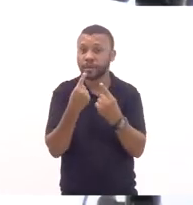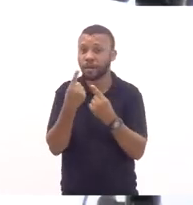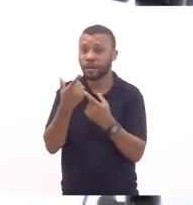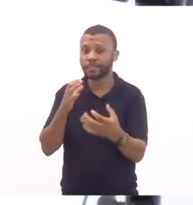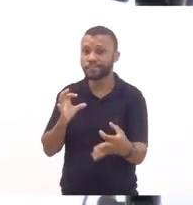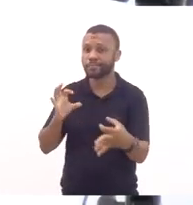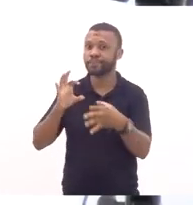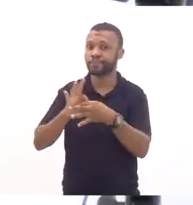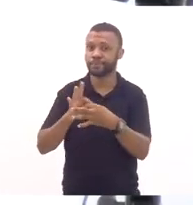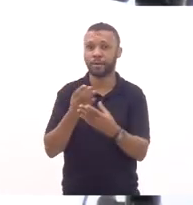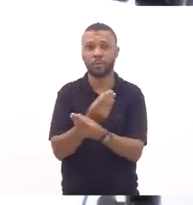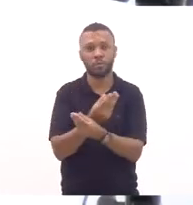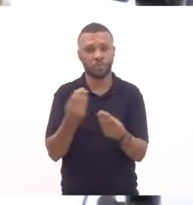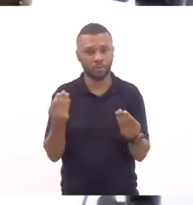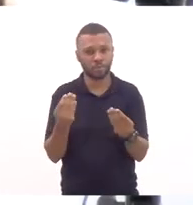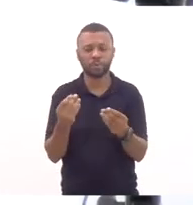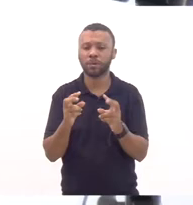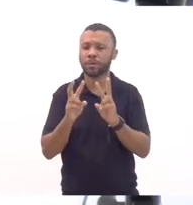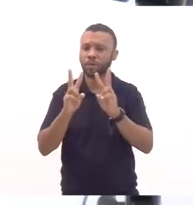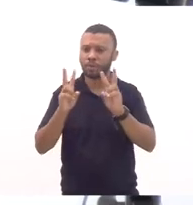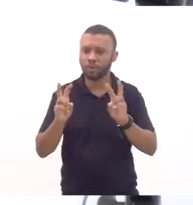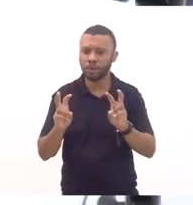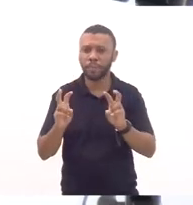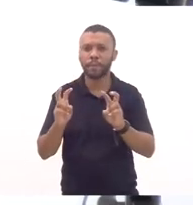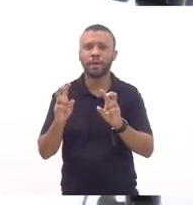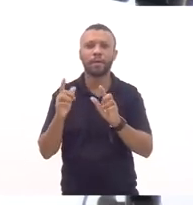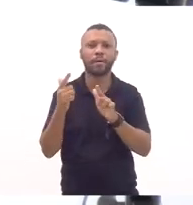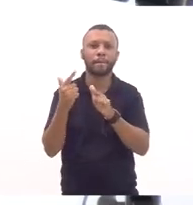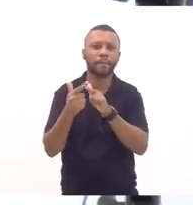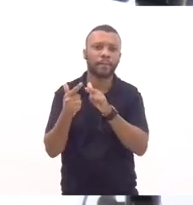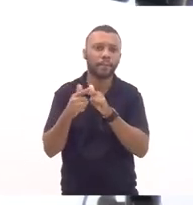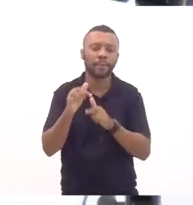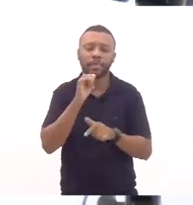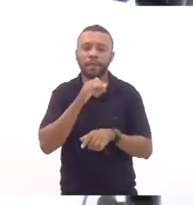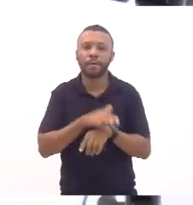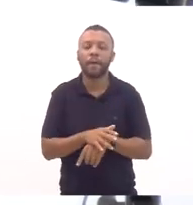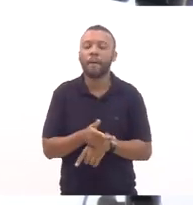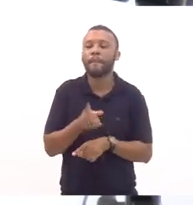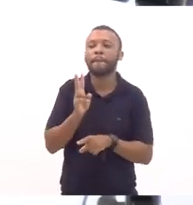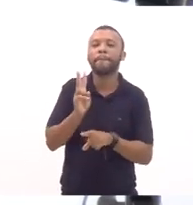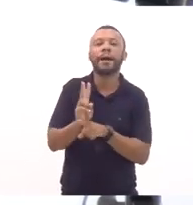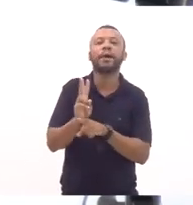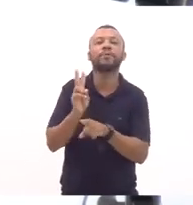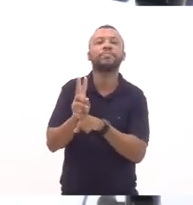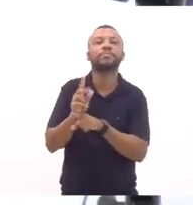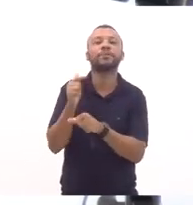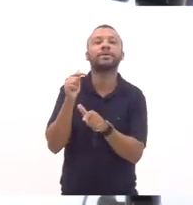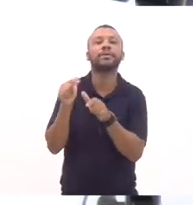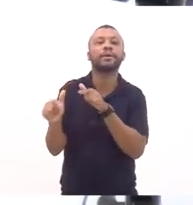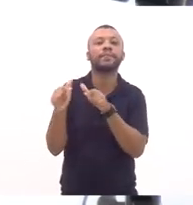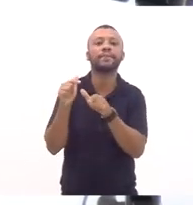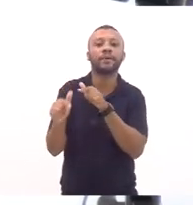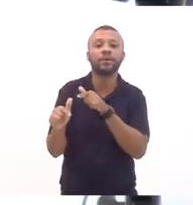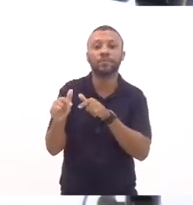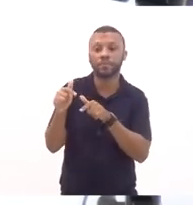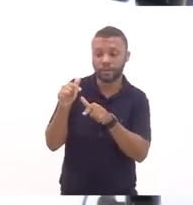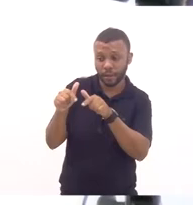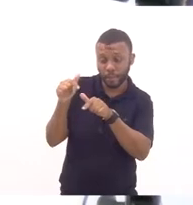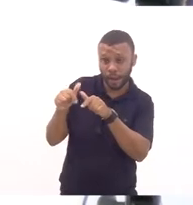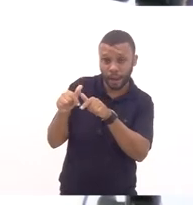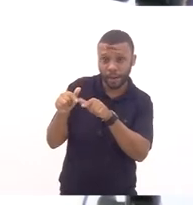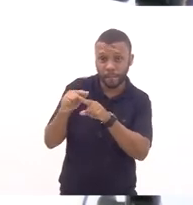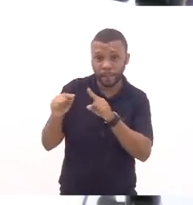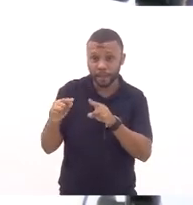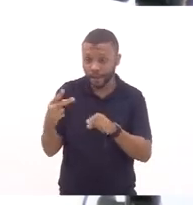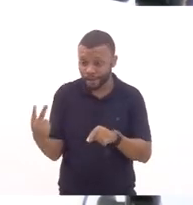isso. A questão do eu presto serviço. Esse serviço que eu presto, mas não tem